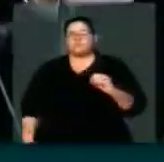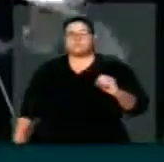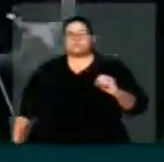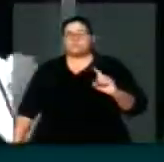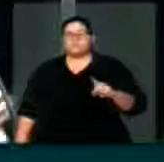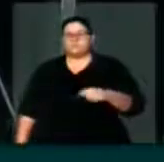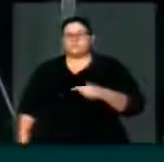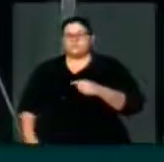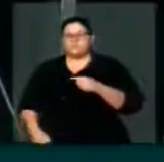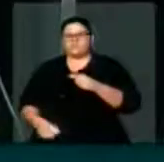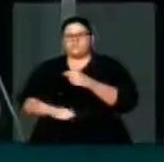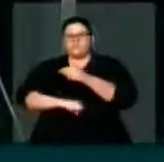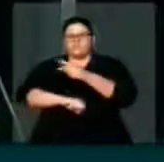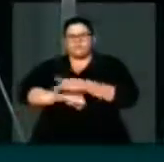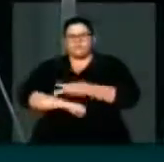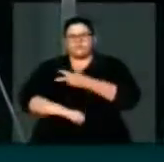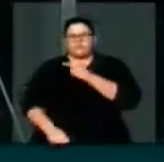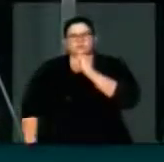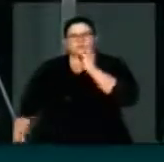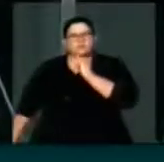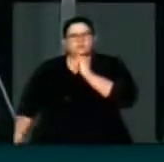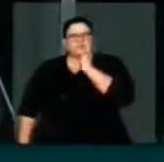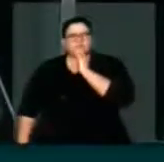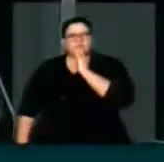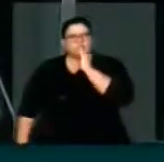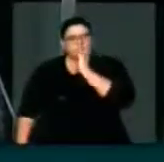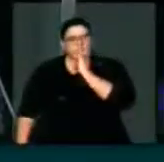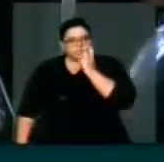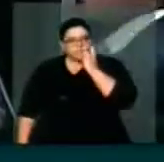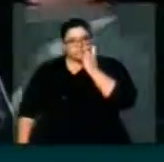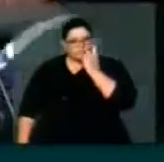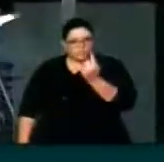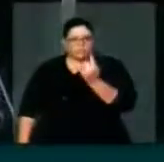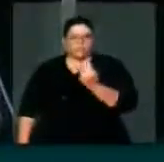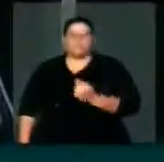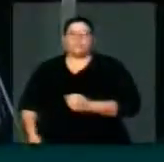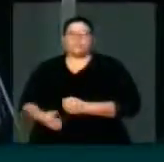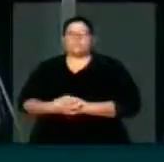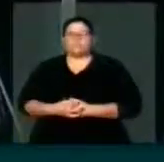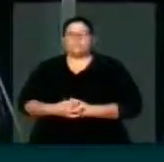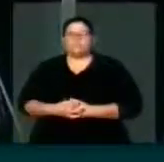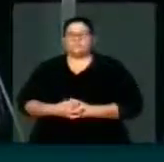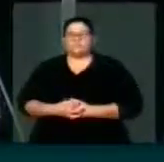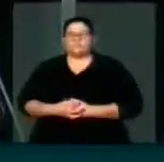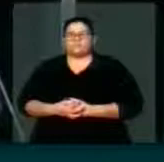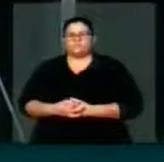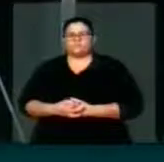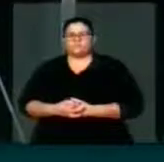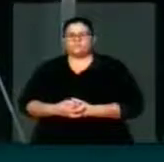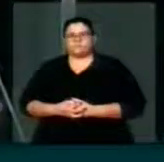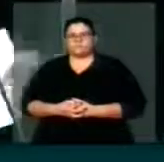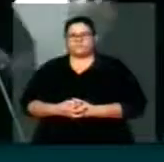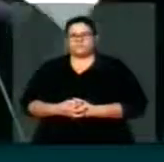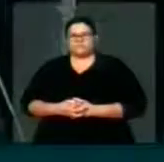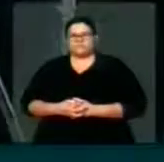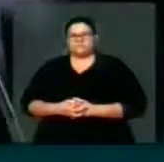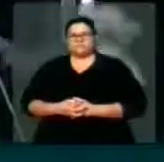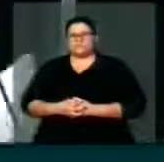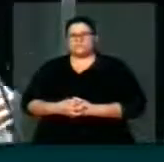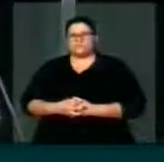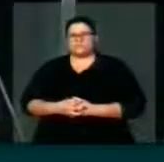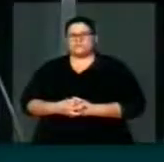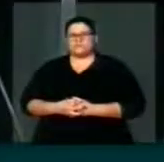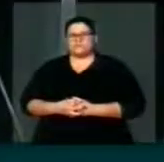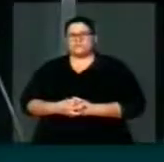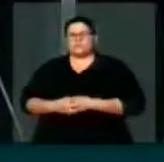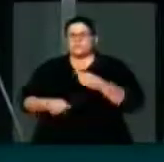Eu concluo com um exemplo para ver o quanto é cínica, em certa medida, a